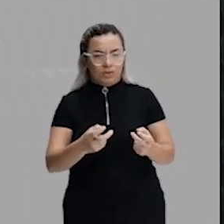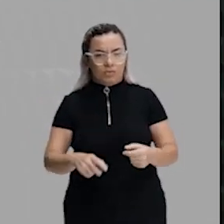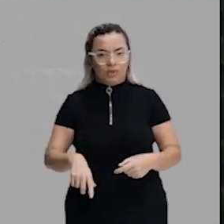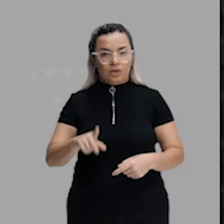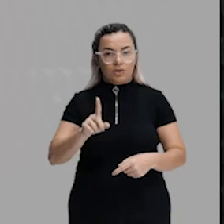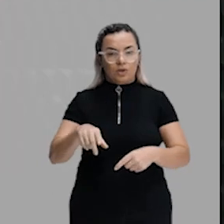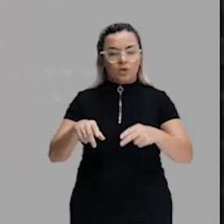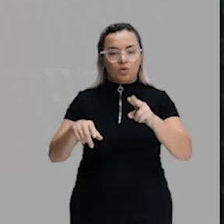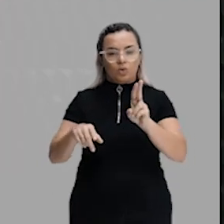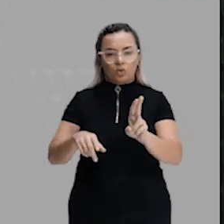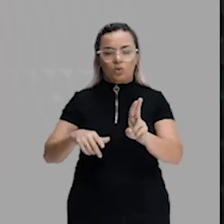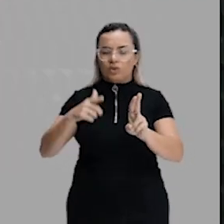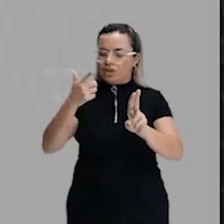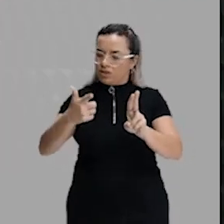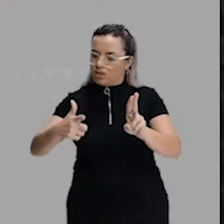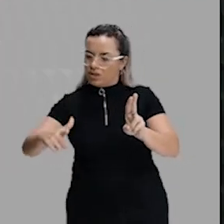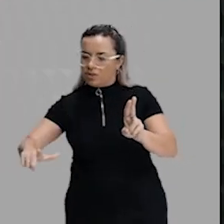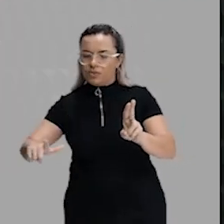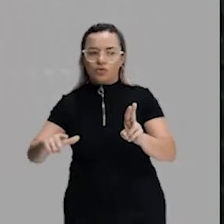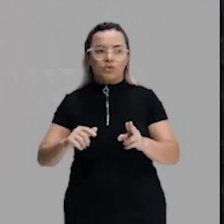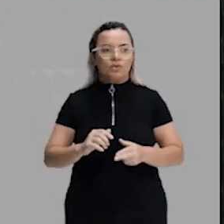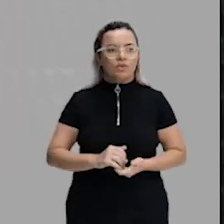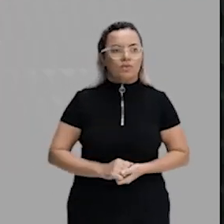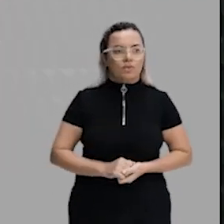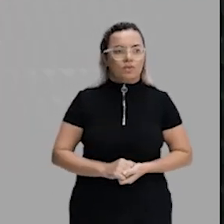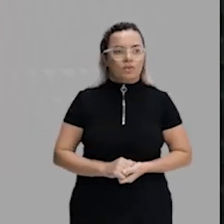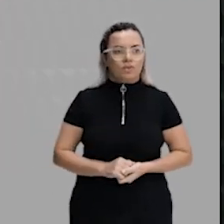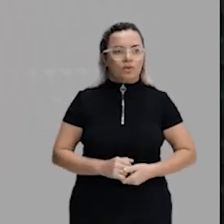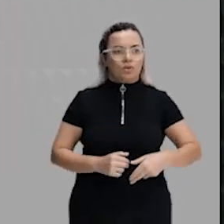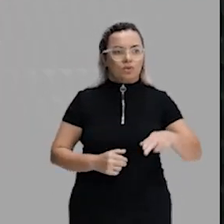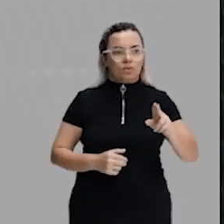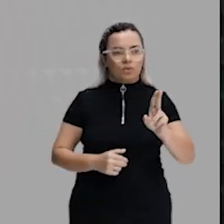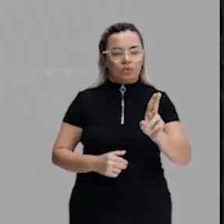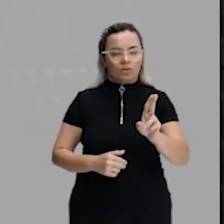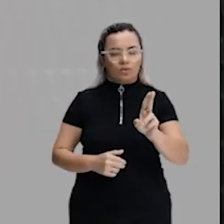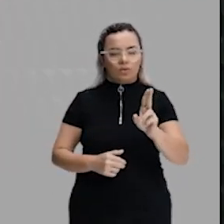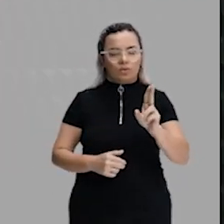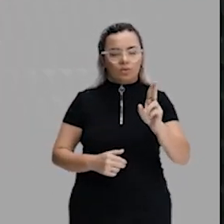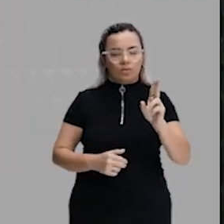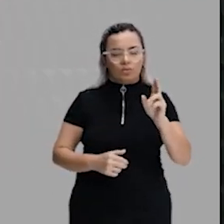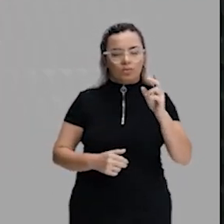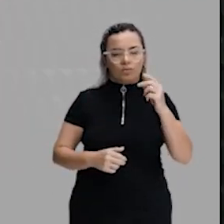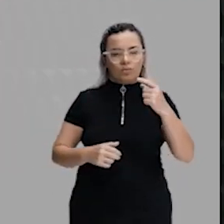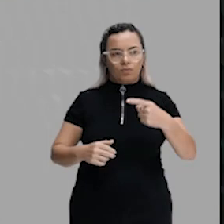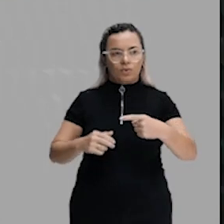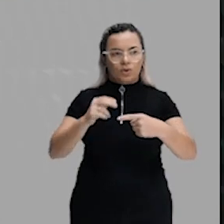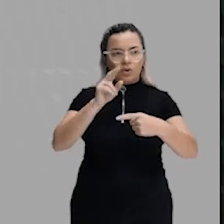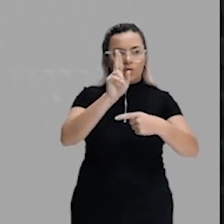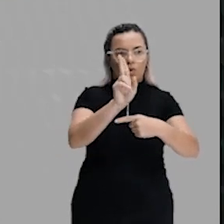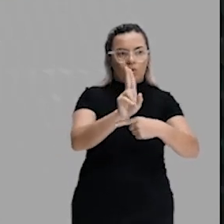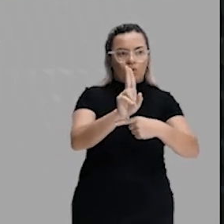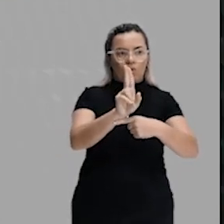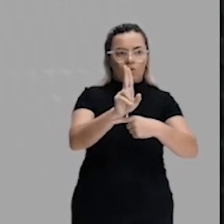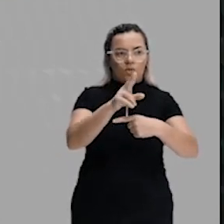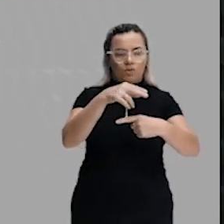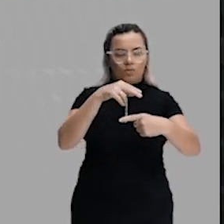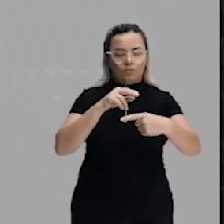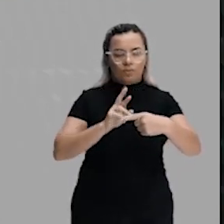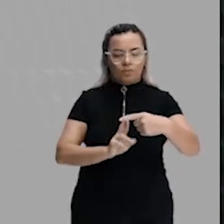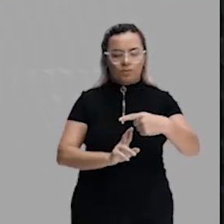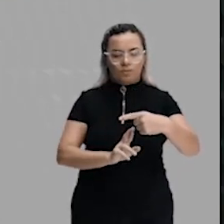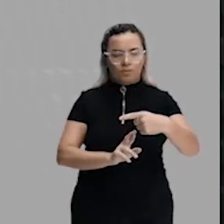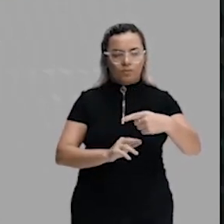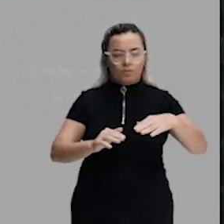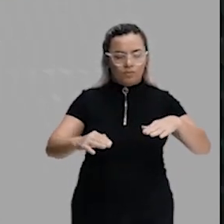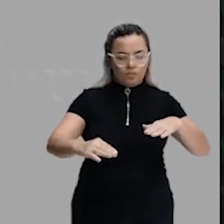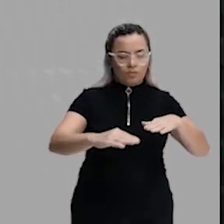em evidência. Então vai ficar U sobre o resistor equivalente, DDP, que multiplica quem? Ó?